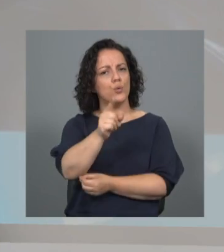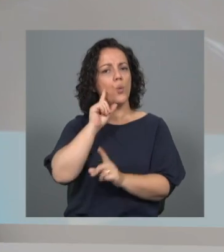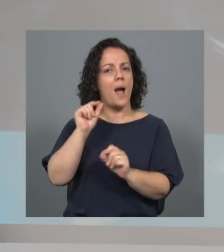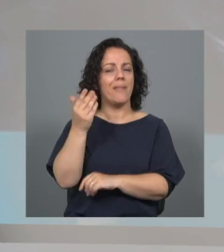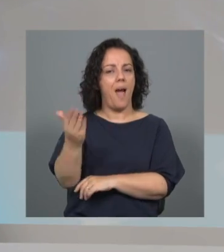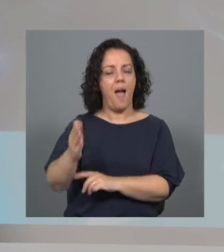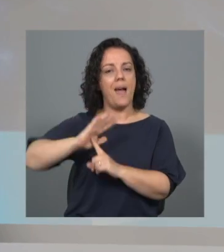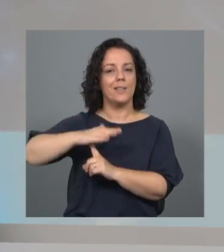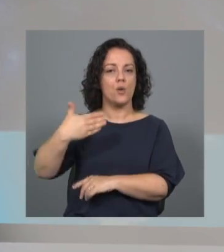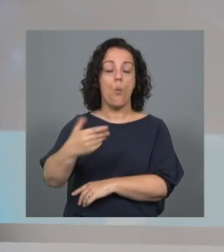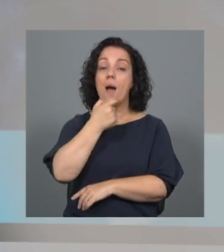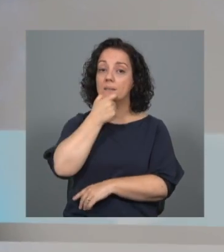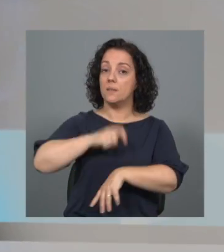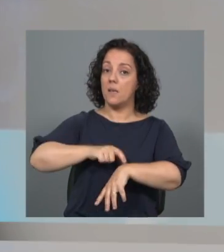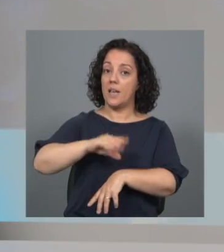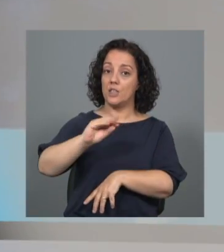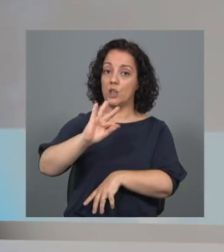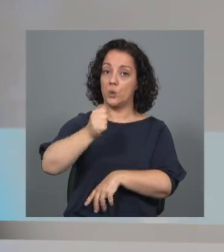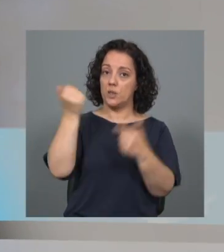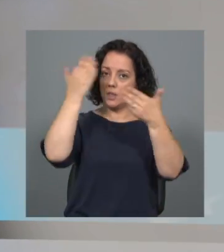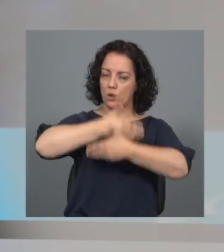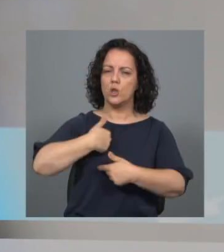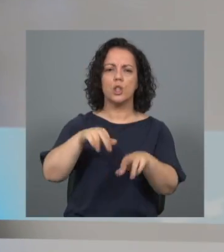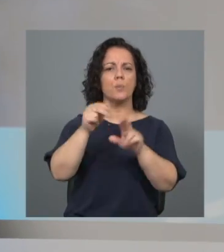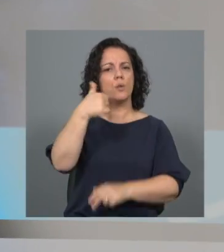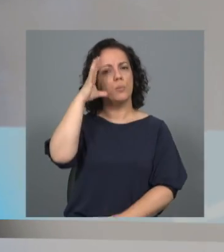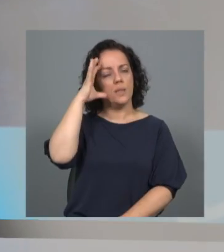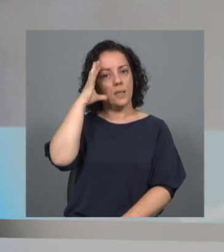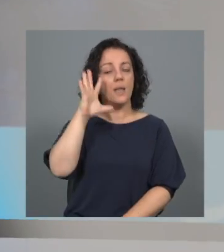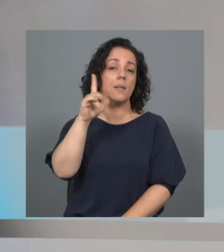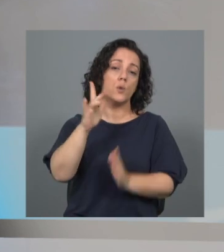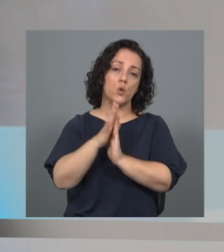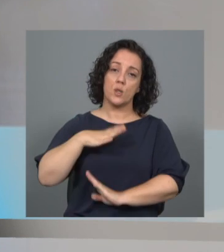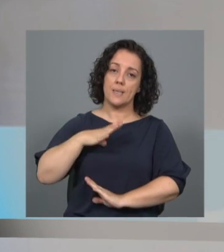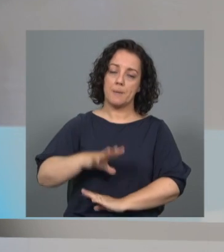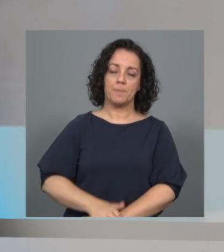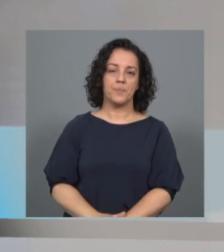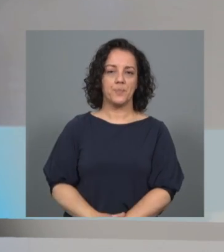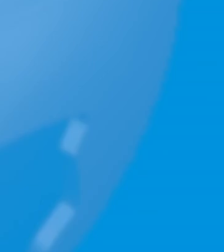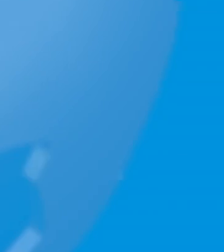na Antena 1, quando forem 22h45. Desejo-lhe uma ótima tarde. Até amanhã, se Deus quiser.